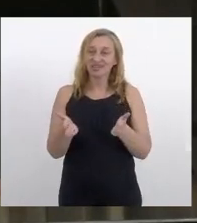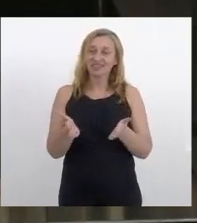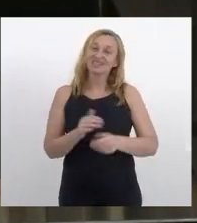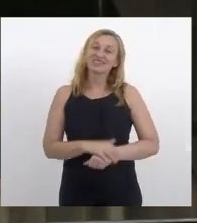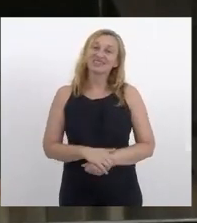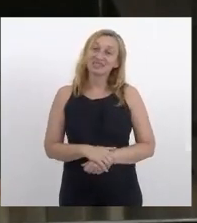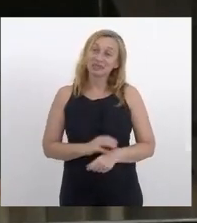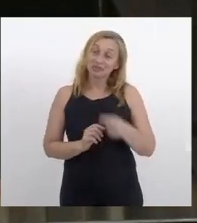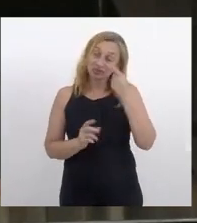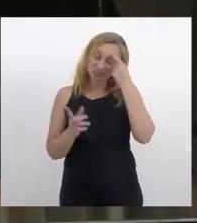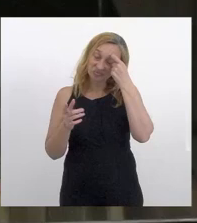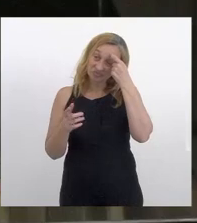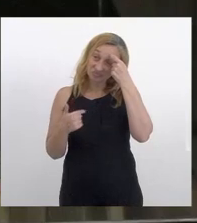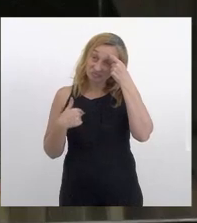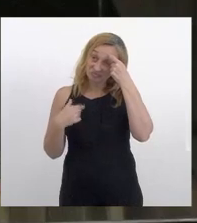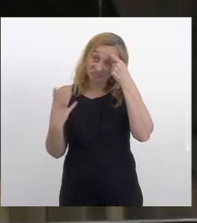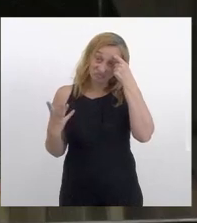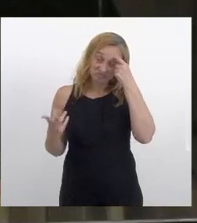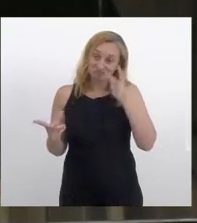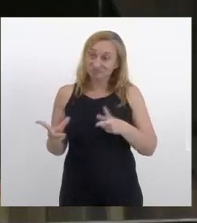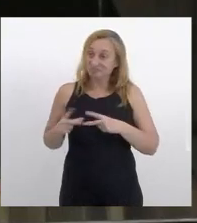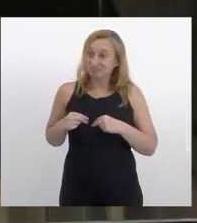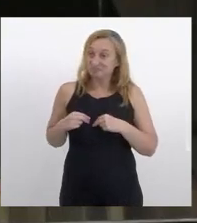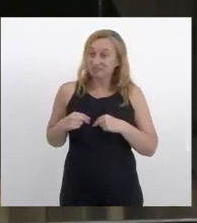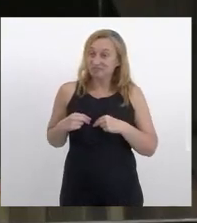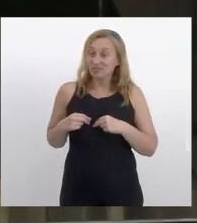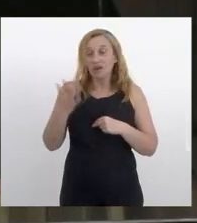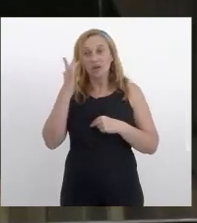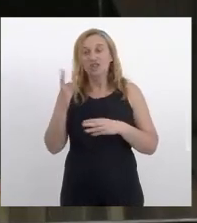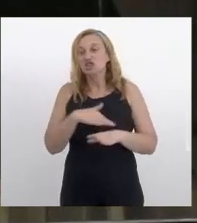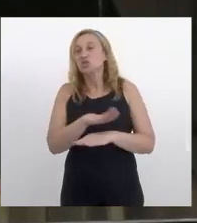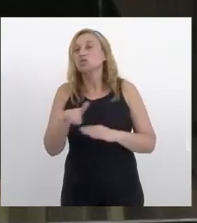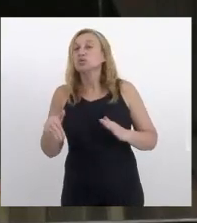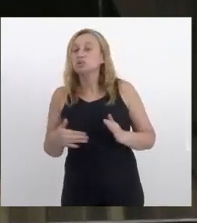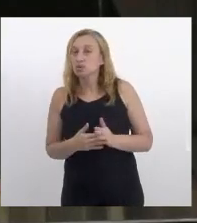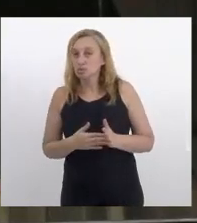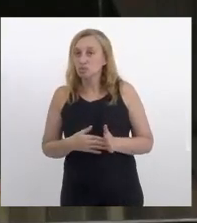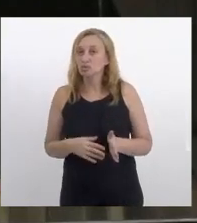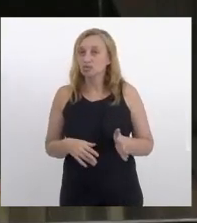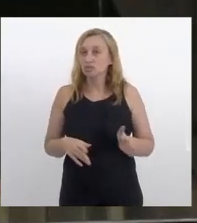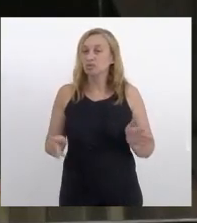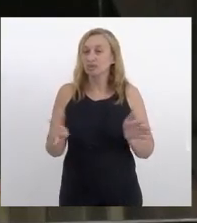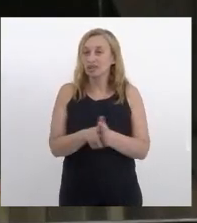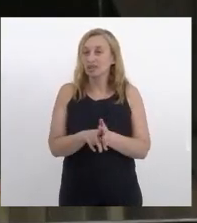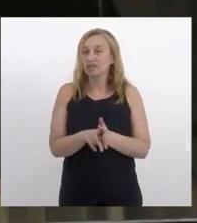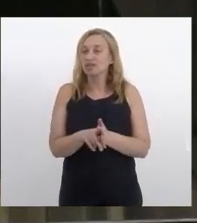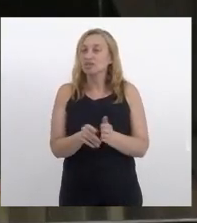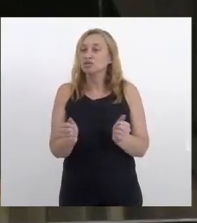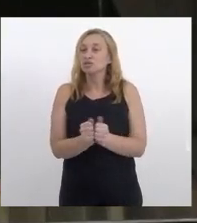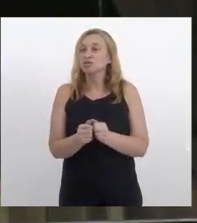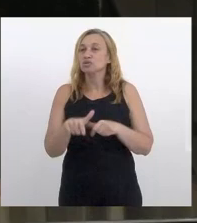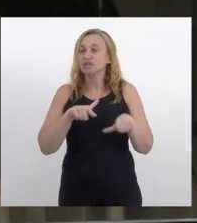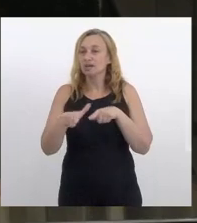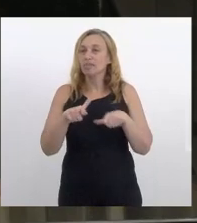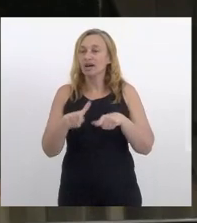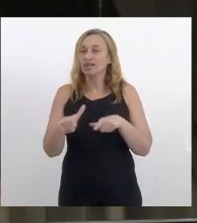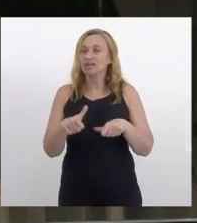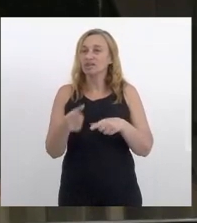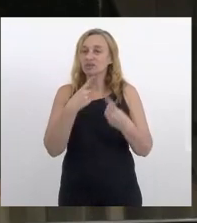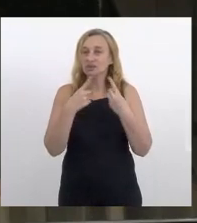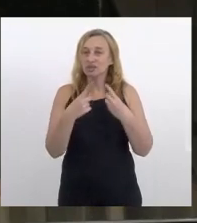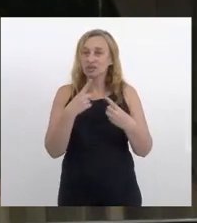realmente não mereço, porque acho que isso deve a todos aqueles e todas aquelas que comigo trabalham juntos, tanto no